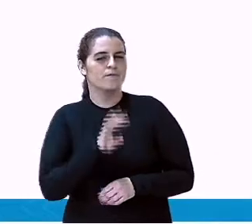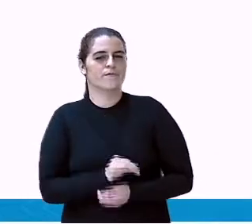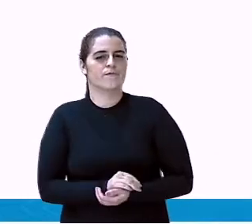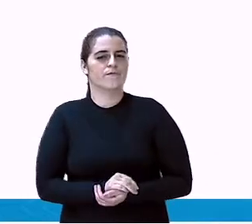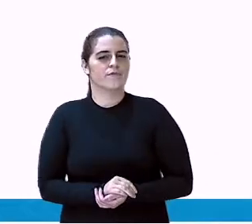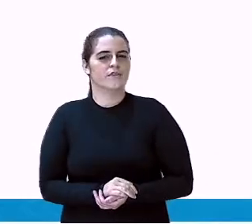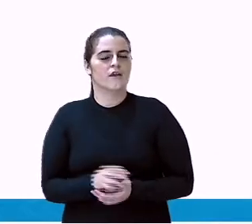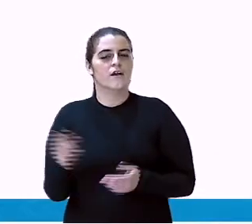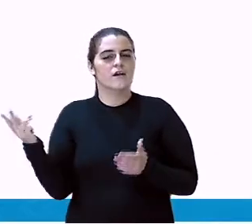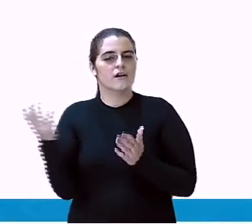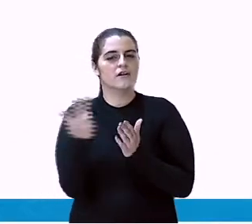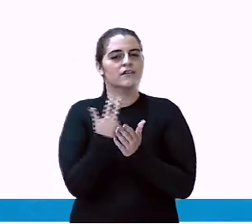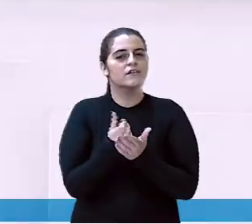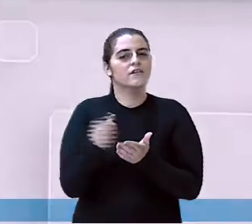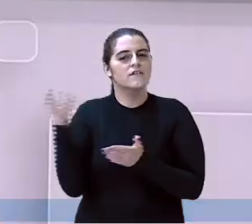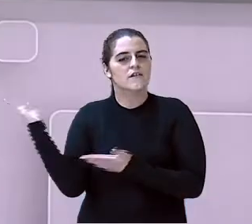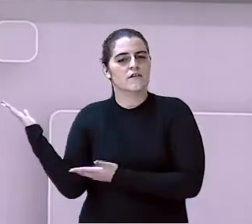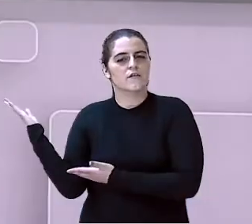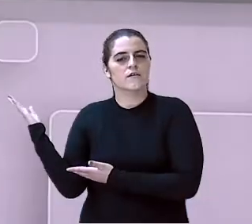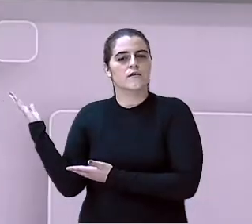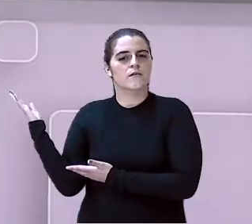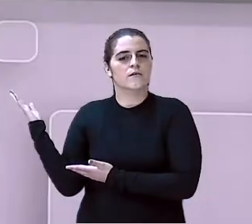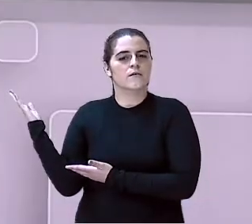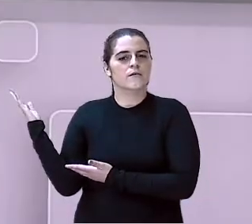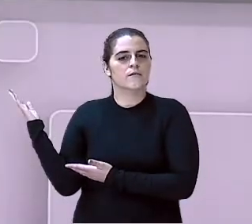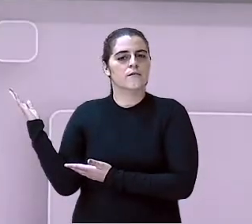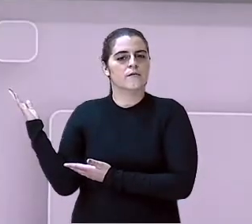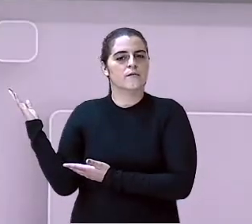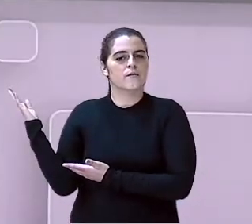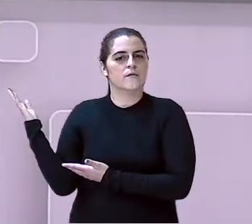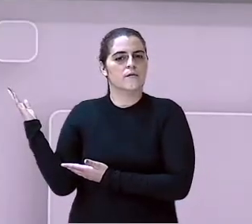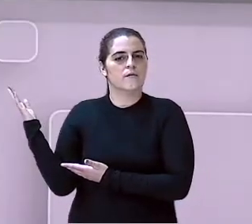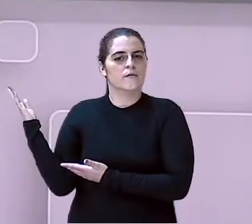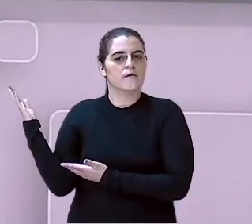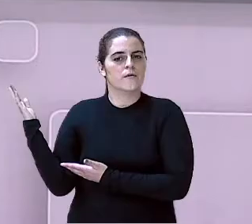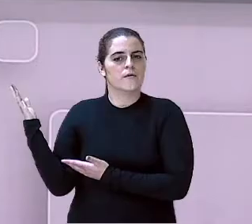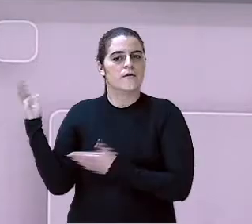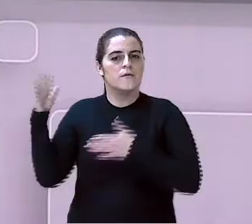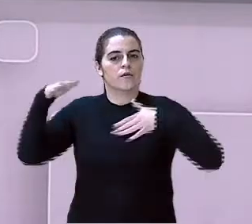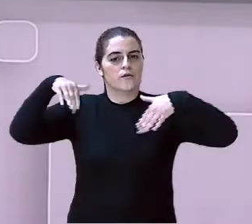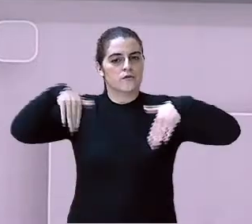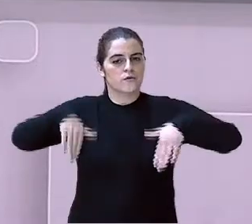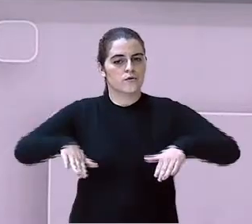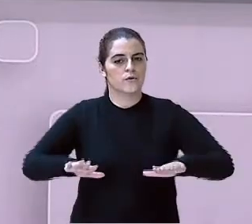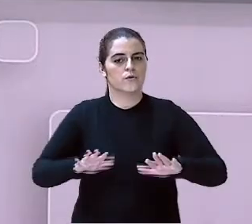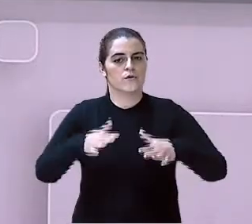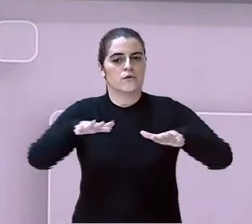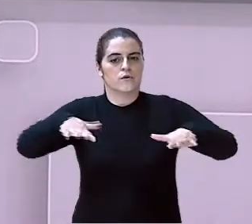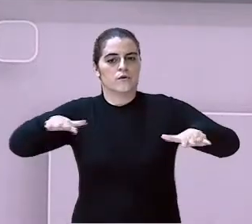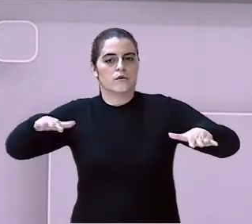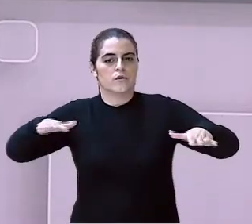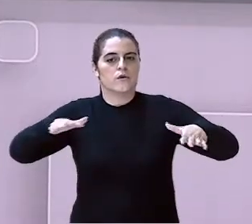bacana. Essa imagem ficou bem nítida mesmo, como que funciona as ondas sonoras.